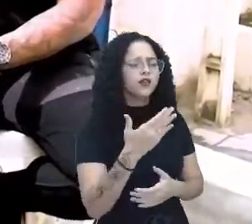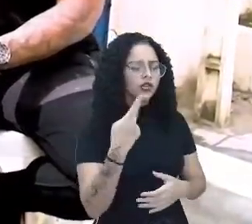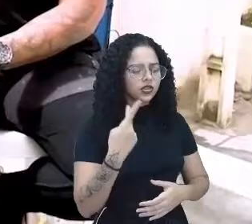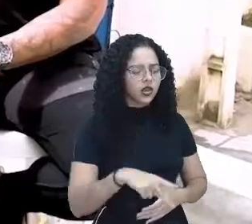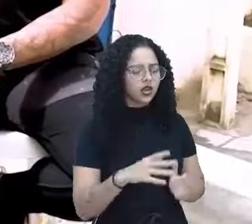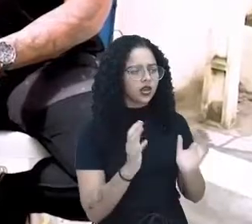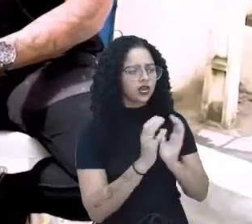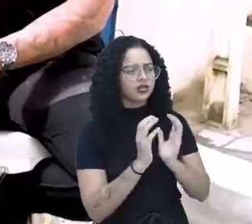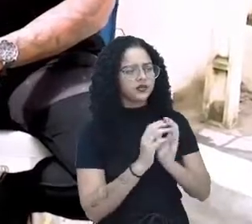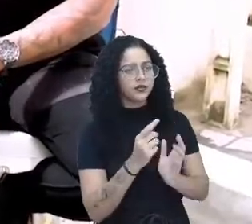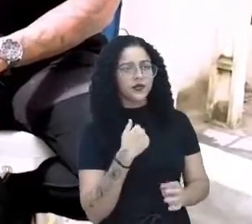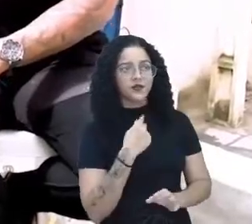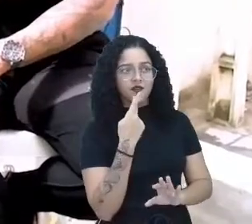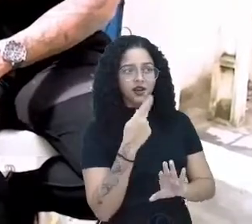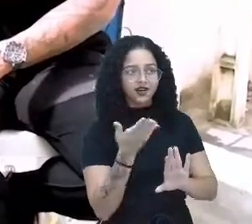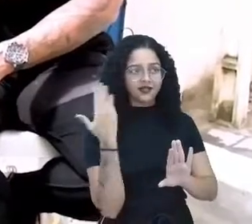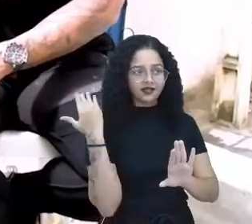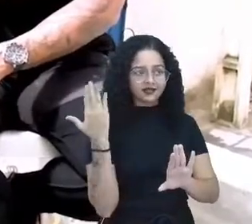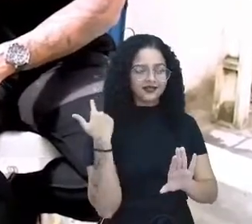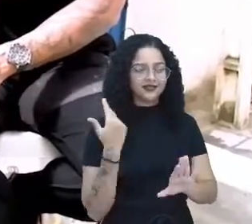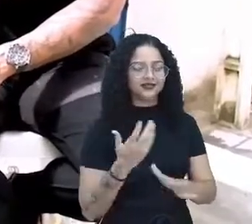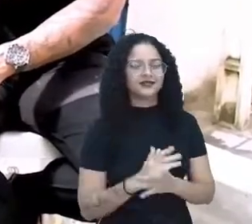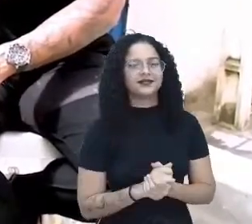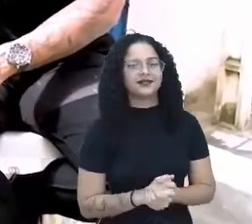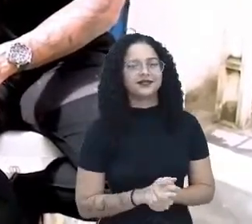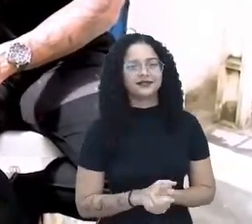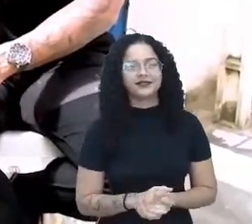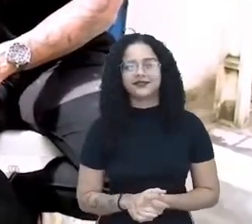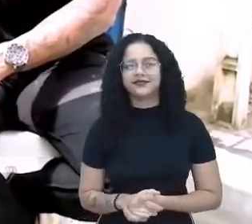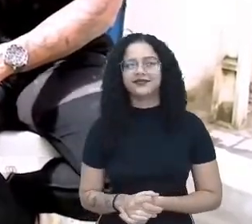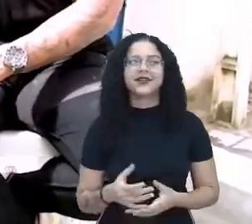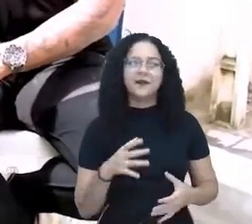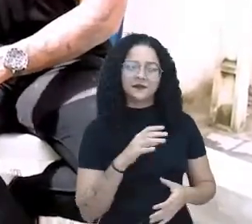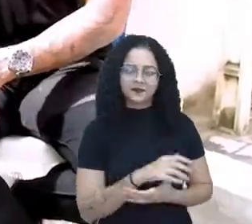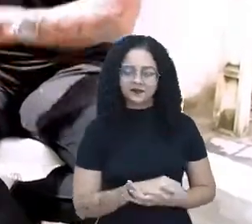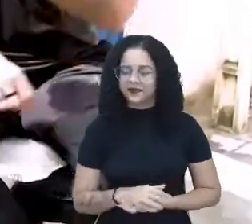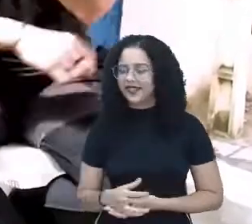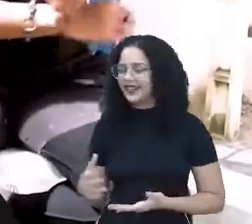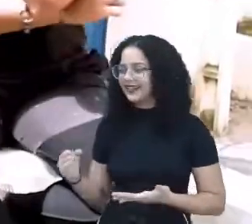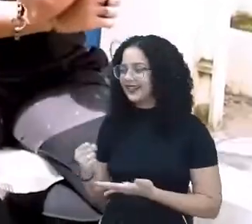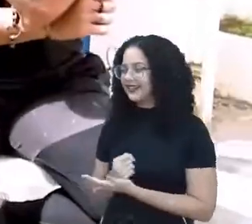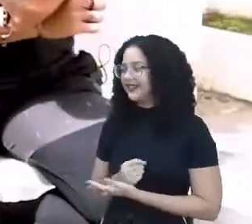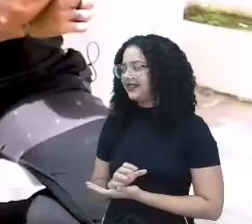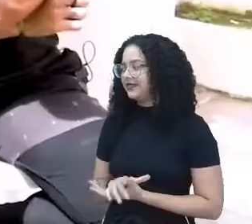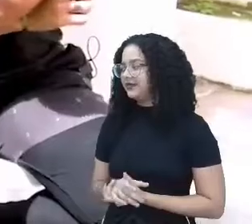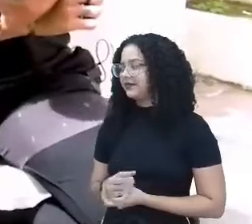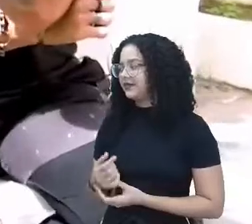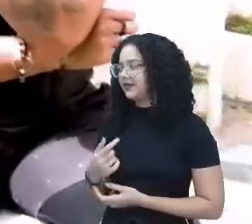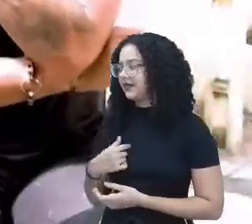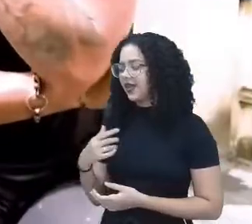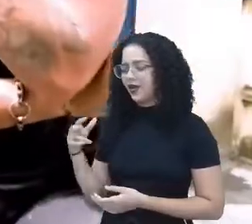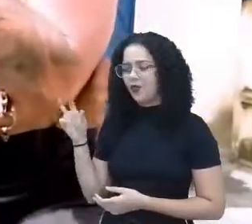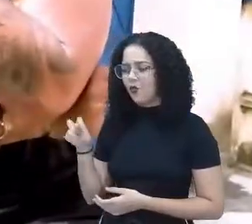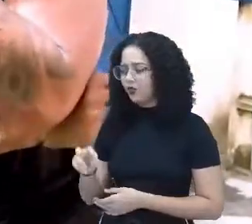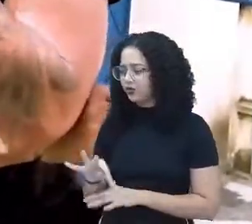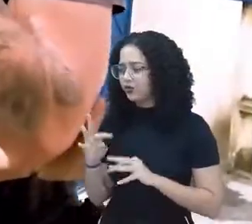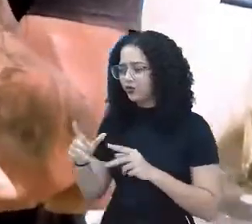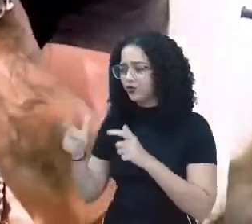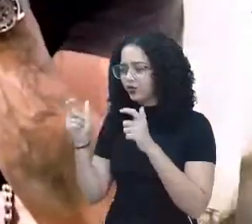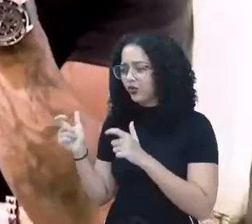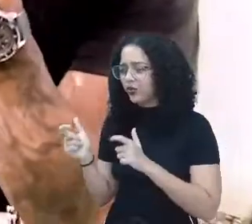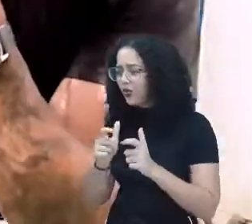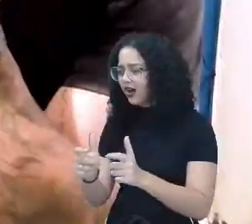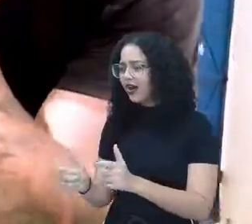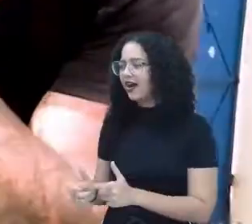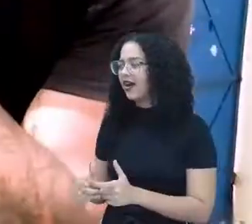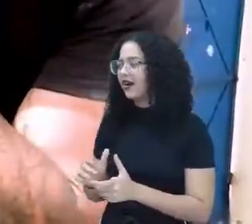Recife? É como eu disse, né? Sou bairrista. Eita, pegasse pesado Peguei. agora, né? E eu sei lá, eu ando por todos os cantos, gosto de todos os cantos,